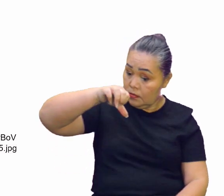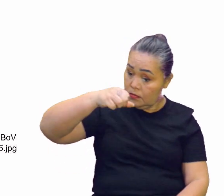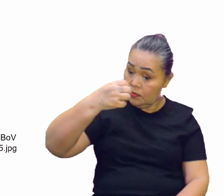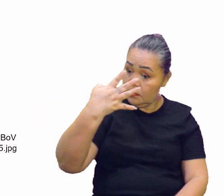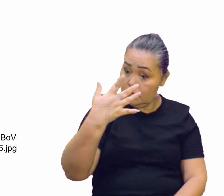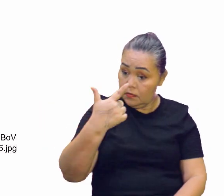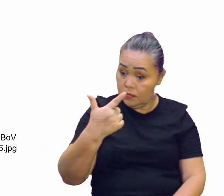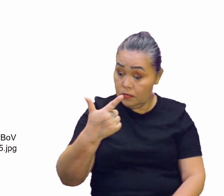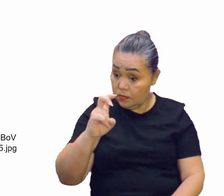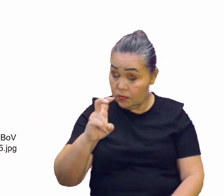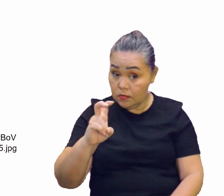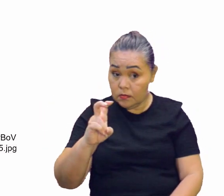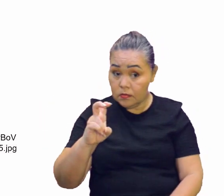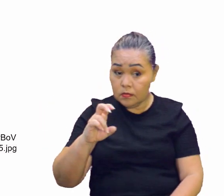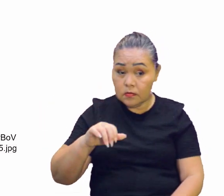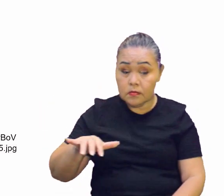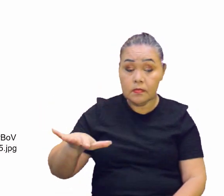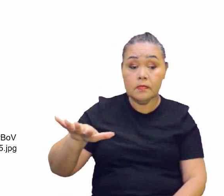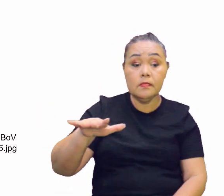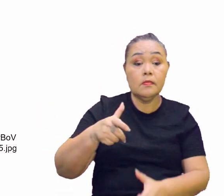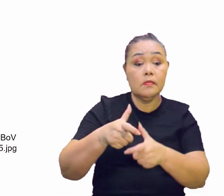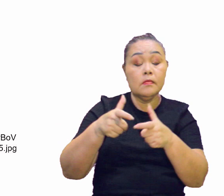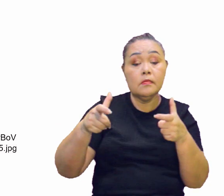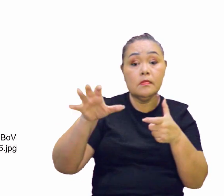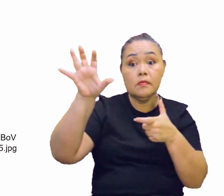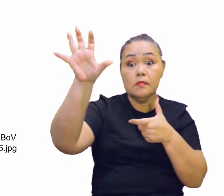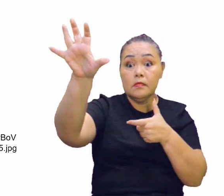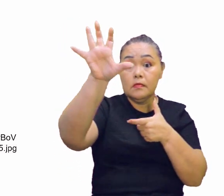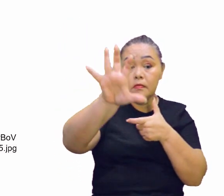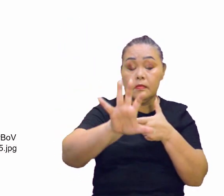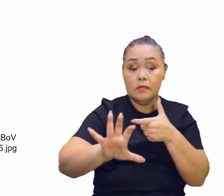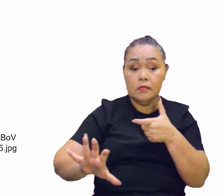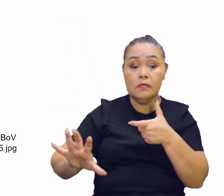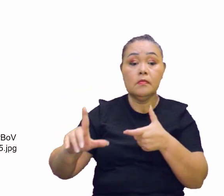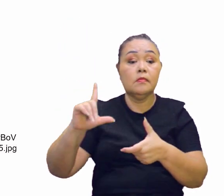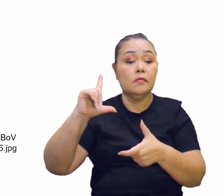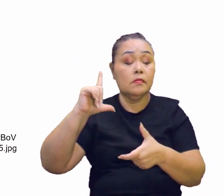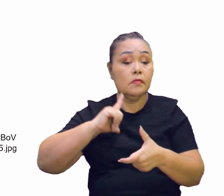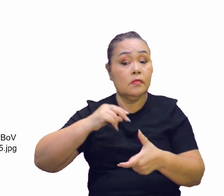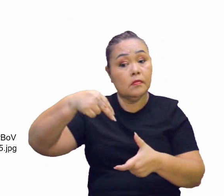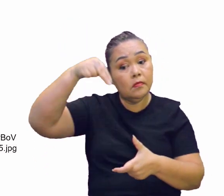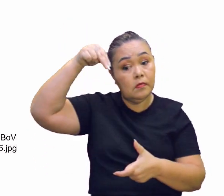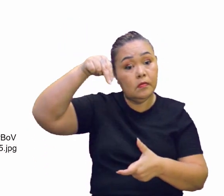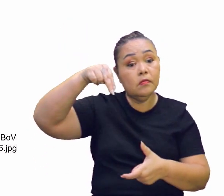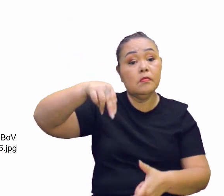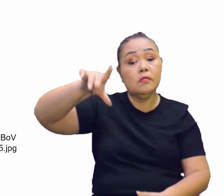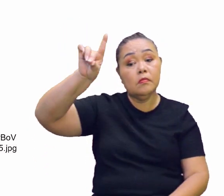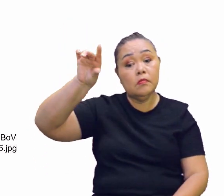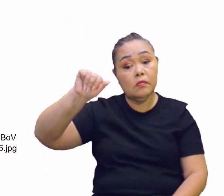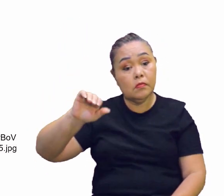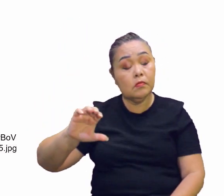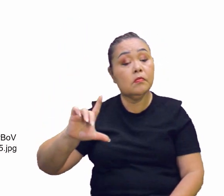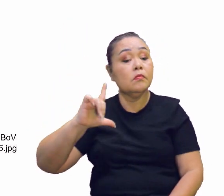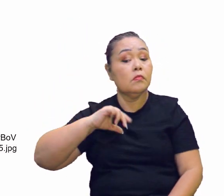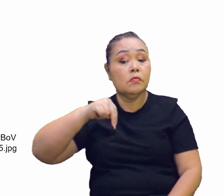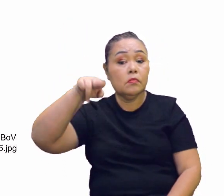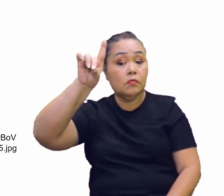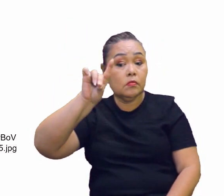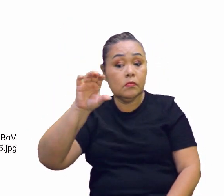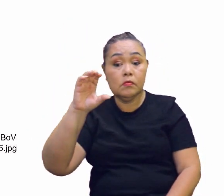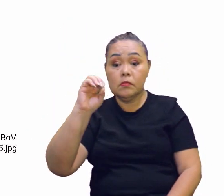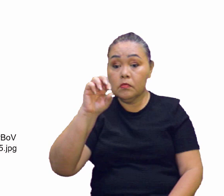que nós tínhamos mais macro-regiões. Nós tínhamos o norte, o nordeste ocidental, o